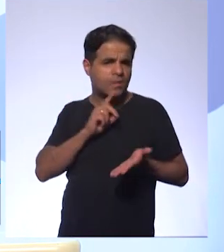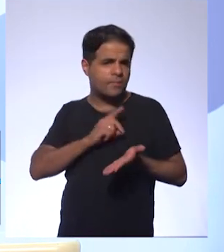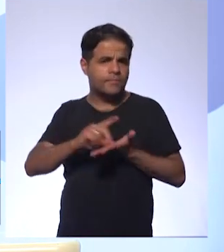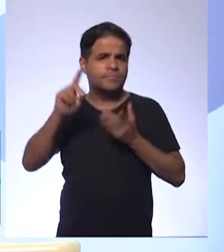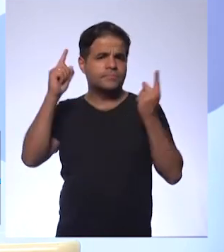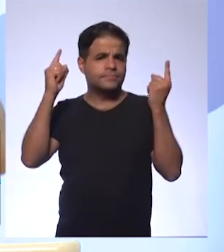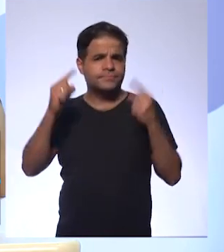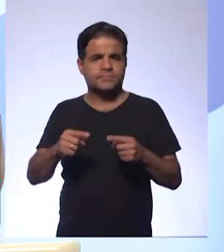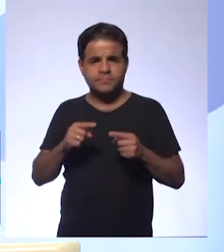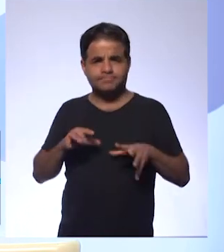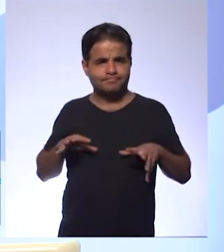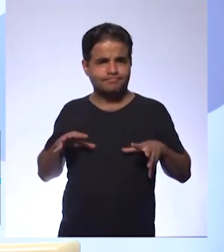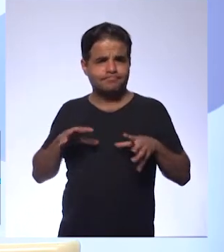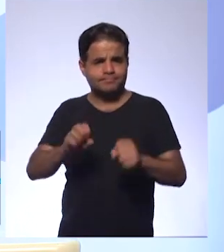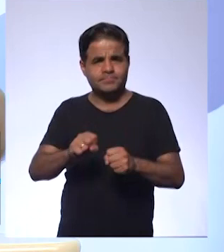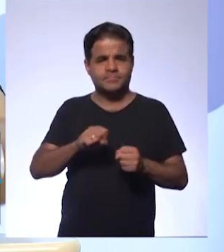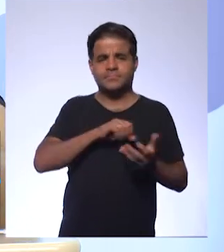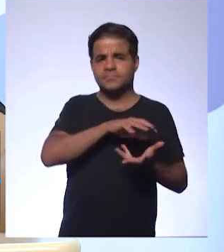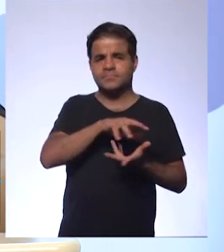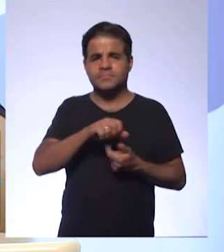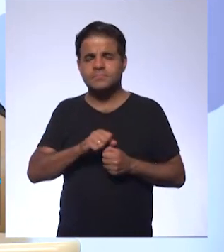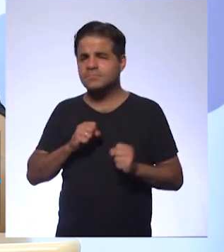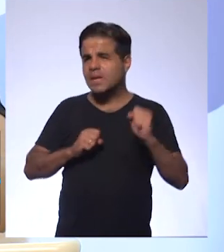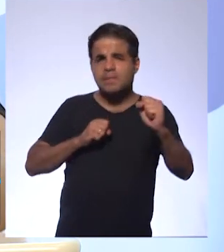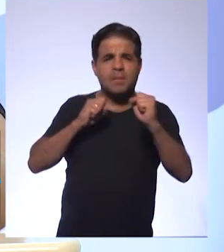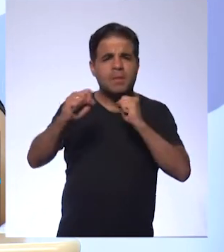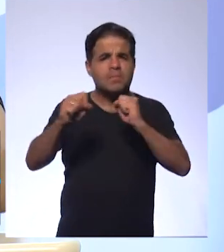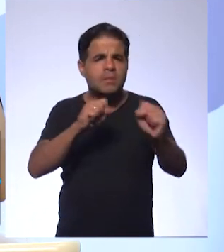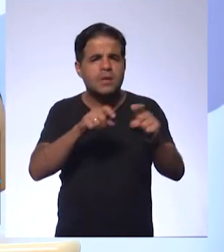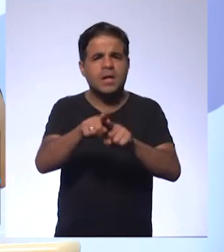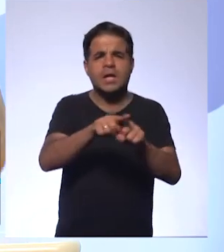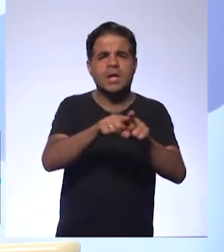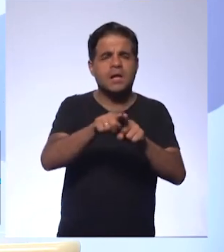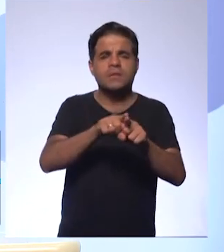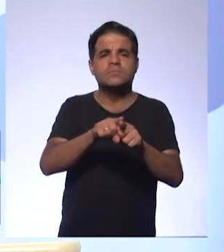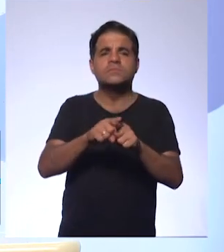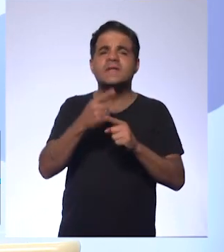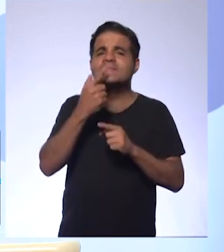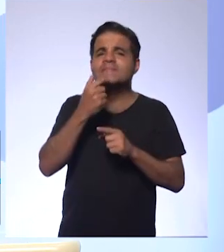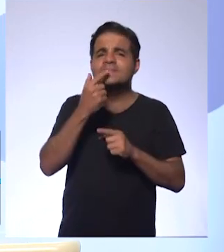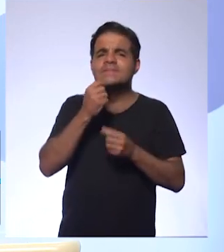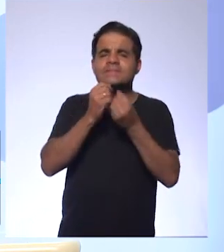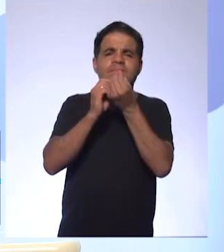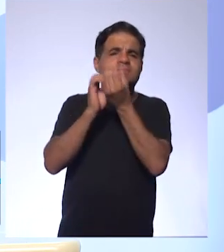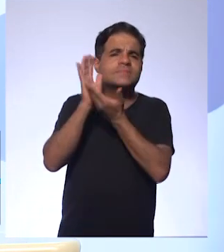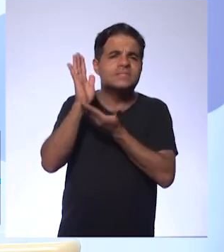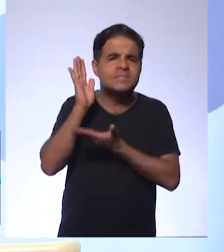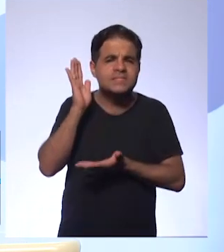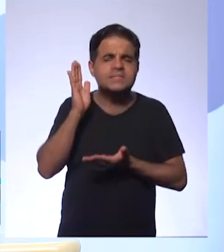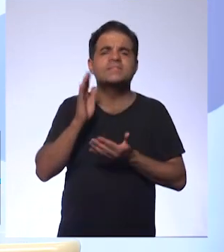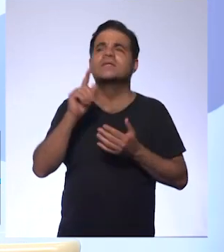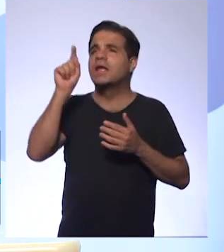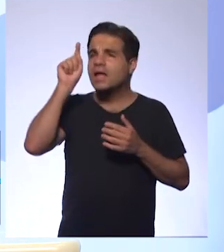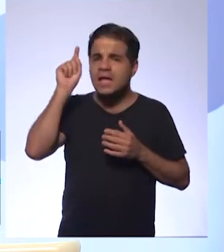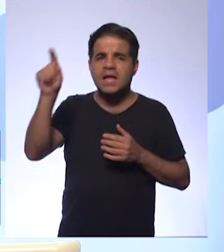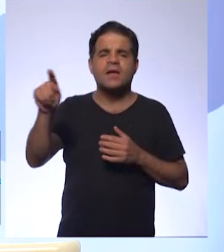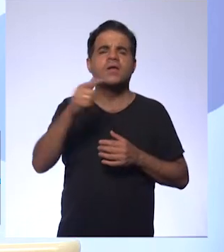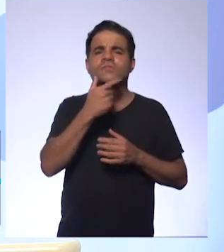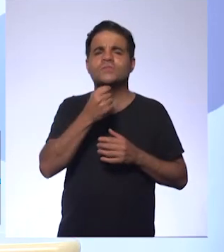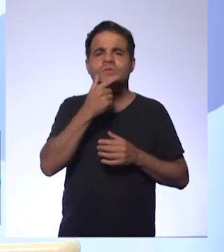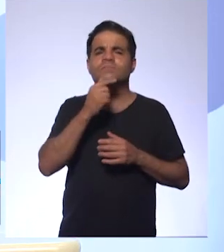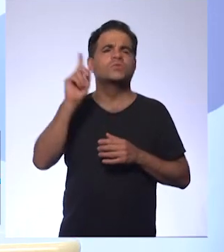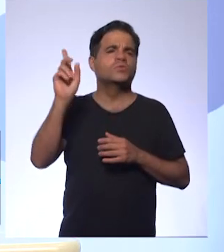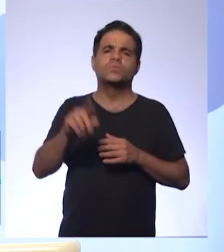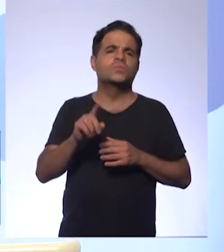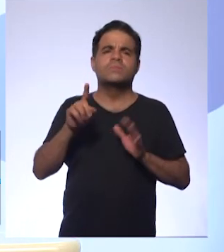ele saqueou terras, ele matou nossos irmãos. Então, o sangue é vermelho, está aqui, o sangue desse homem, ele não